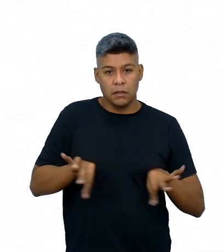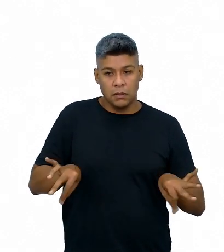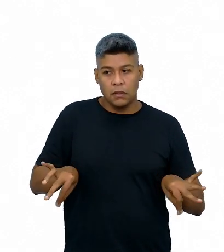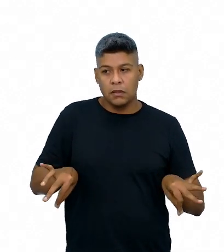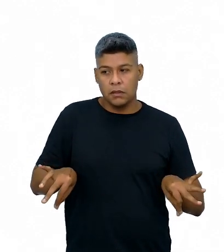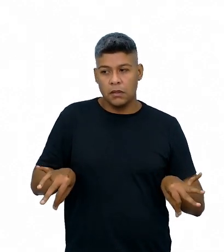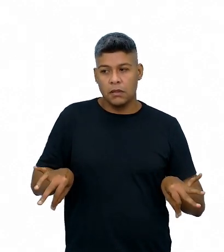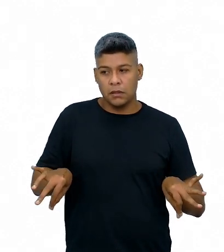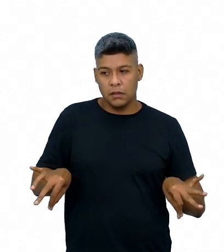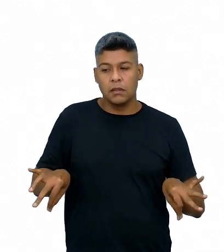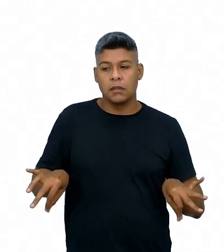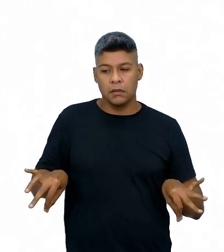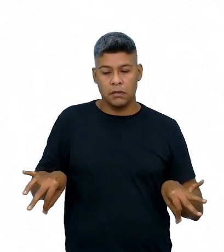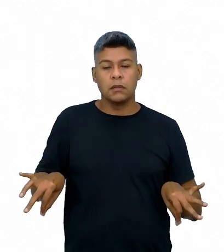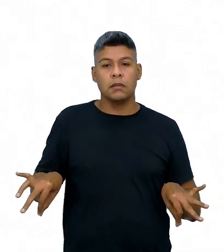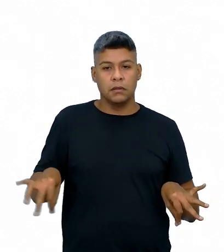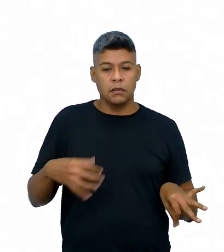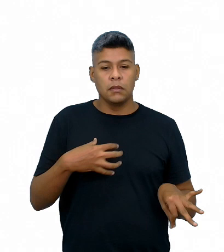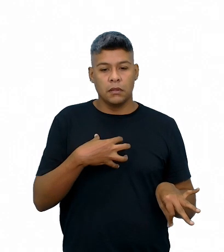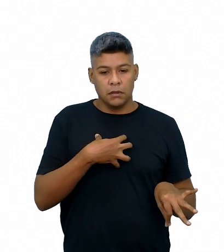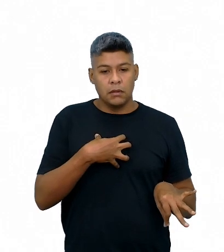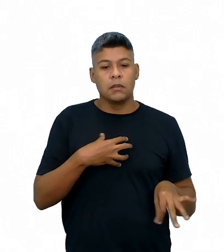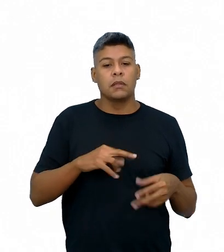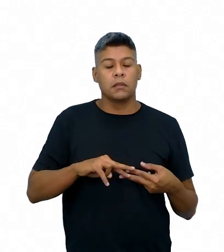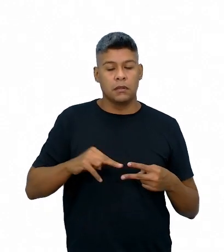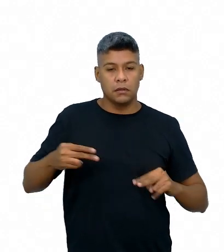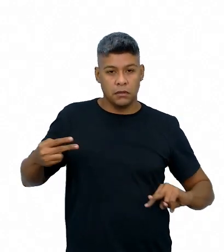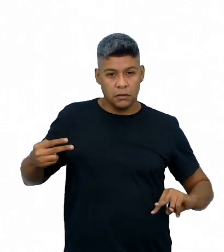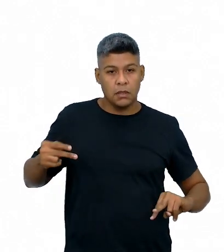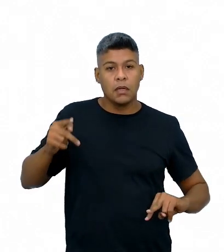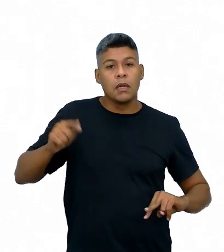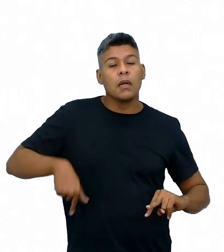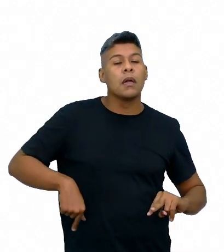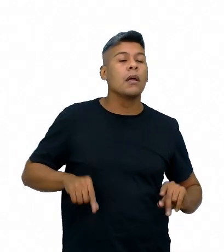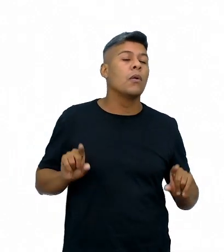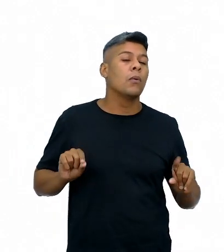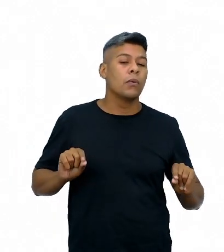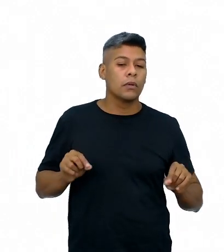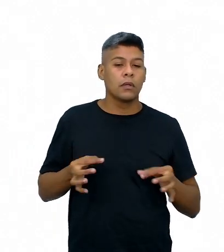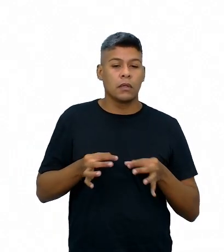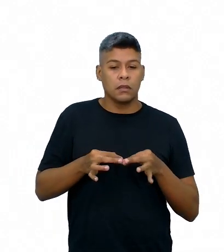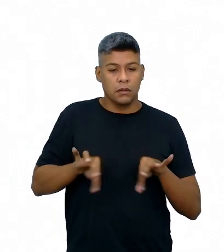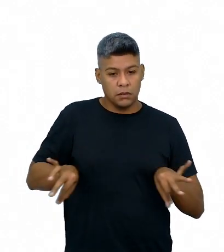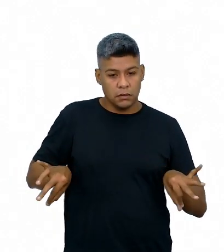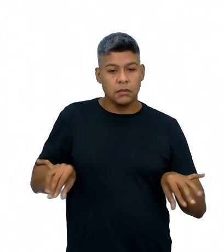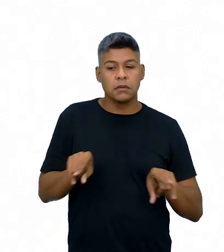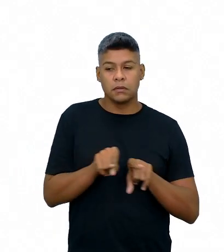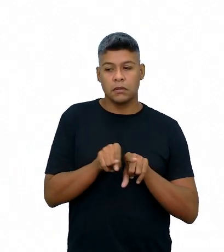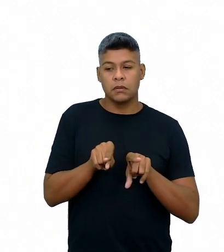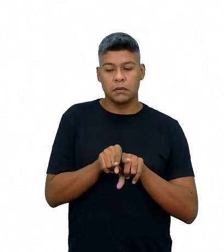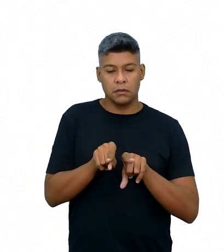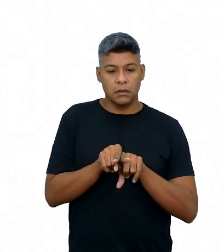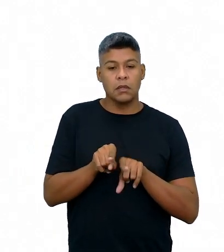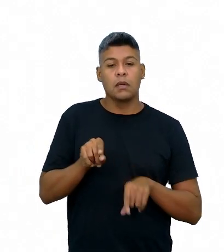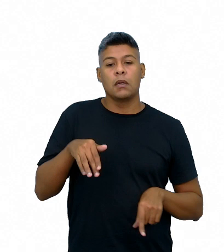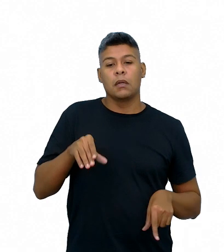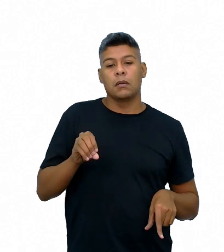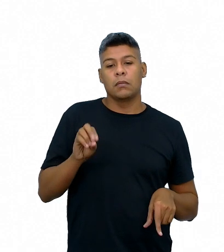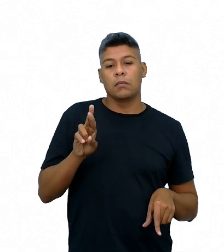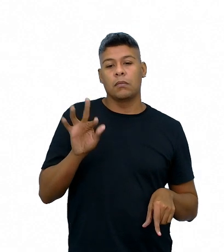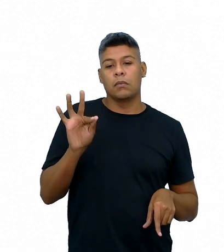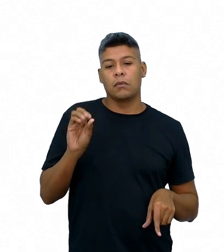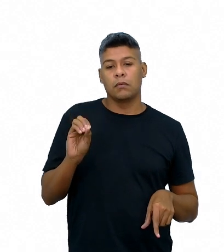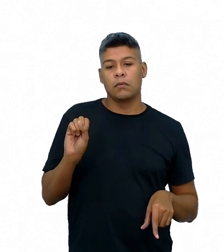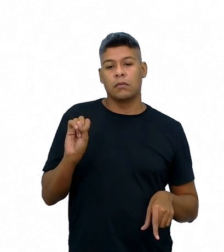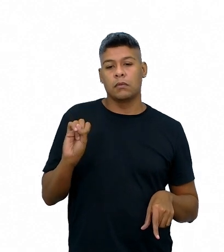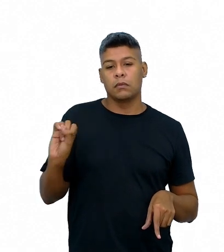dos sentidos, né, propriamente ditos. Voltando aqui à sintaxe e à morfossintaxe, a relação entre as